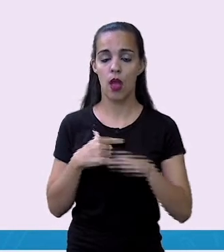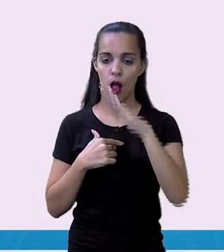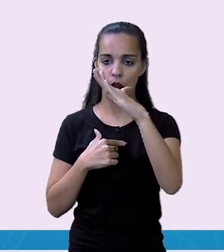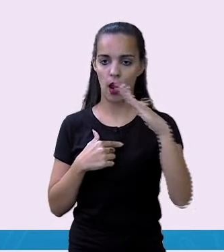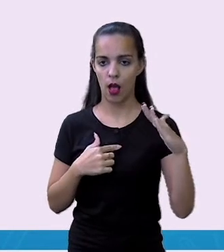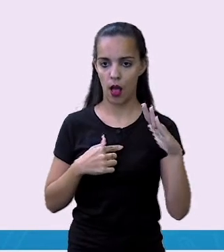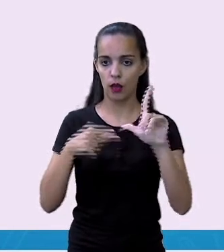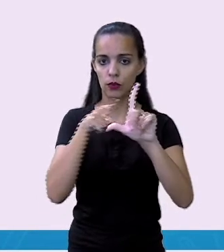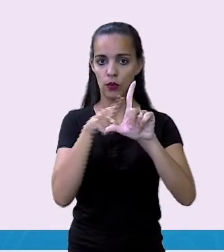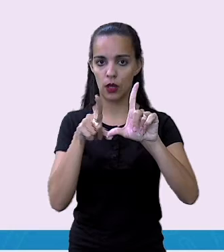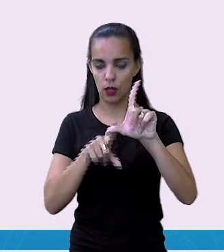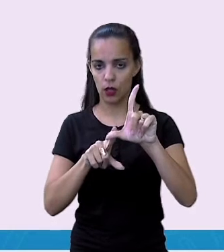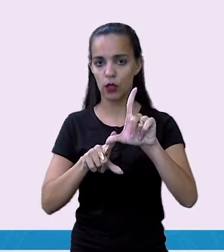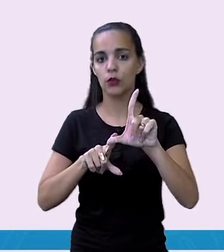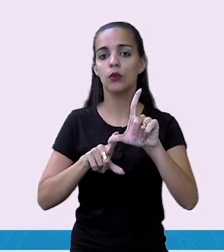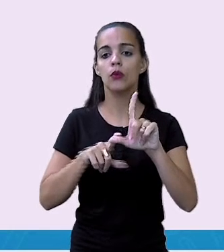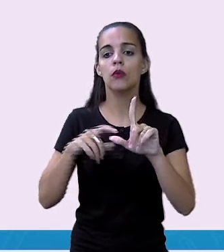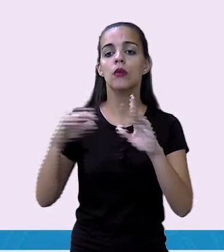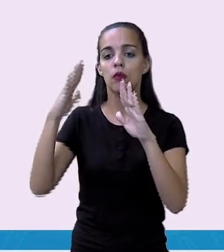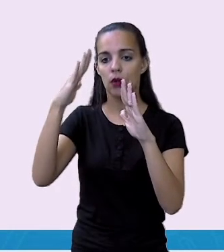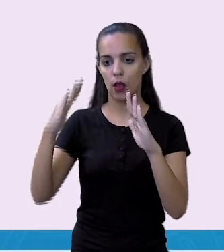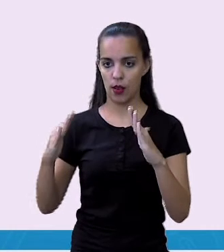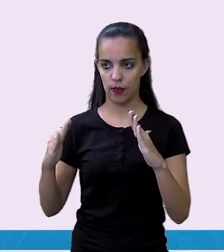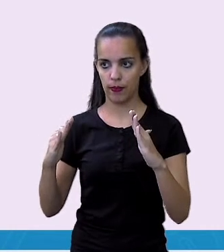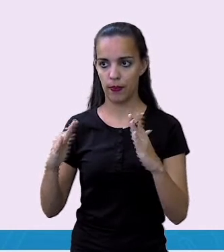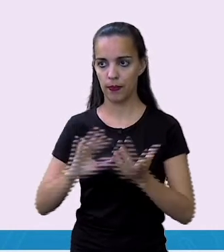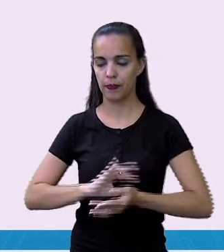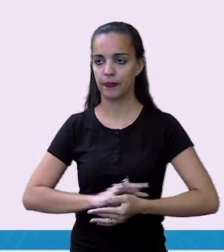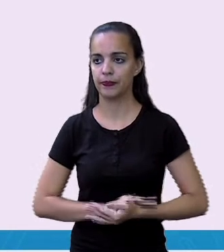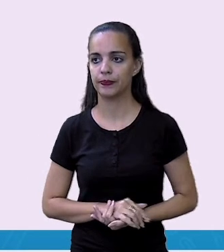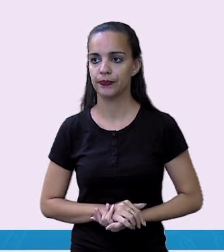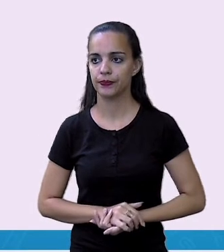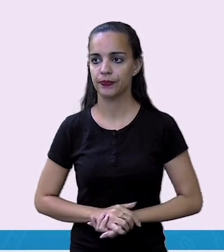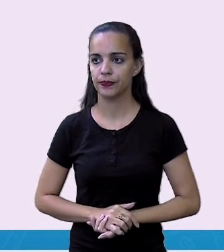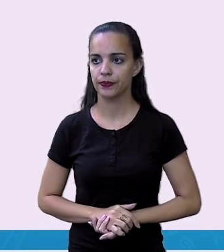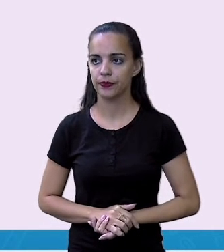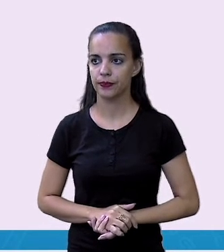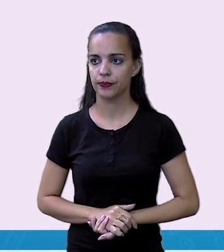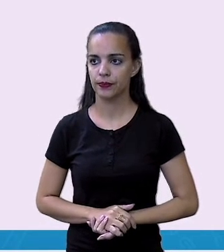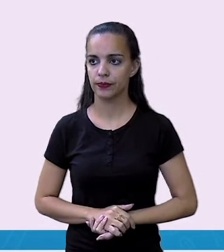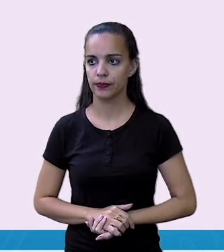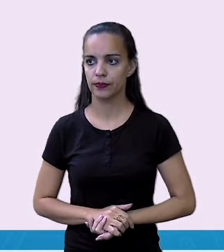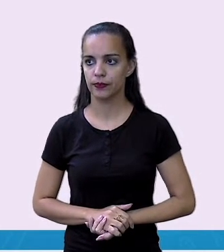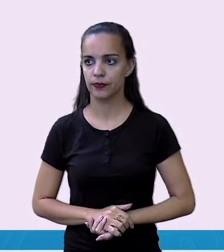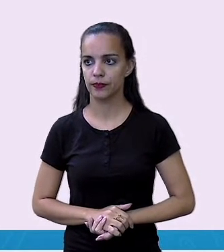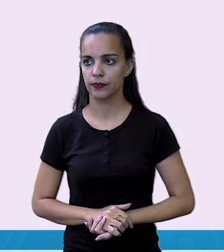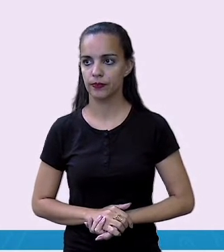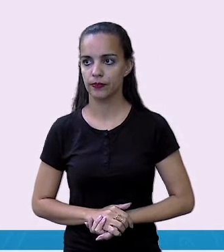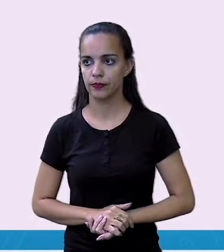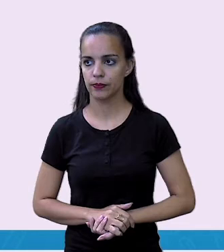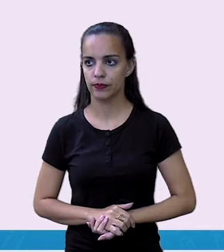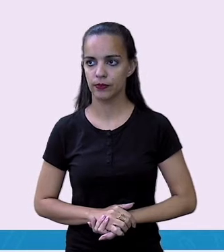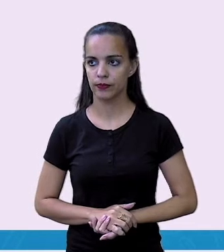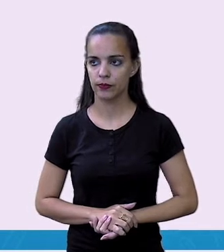e lado. Tentei consertar, piorou.